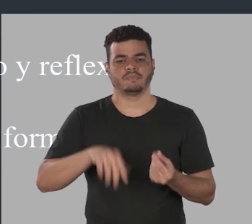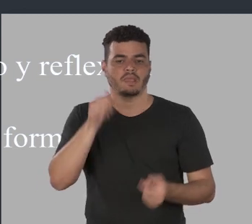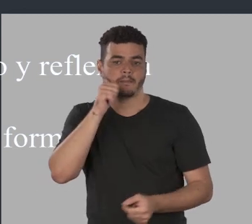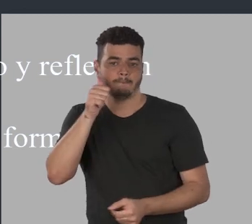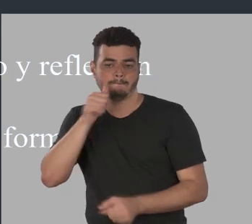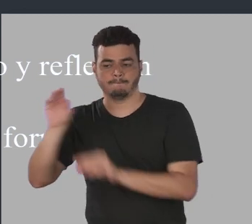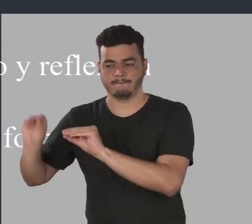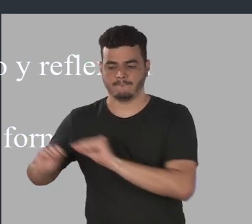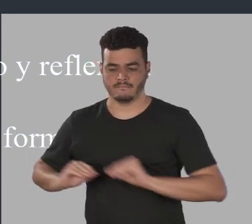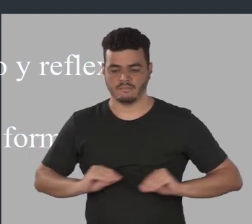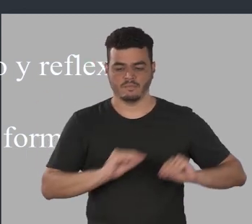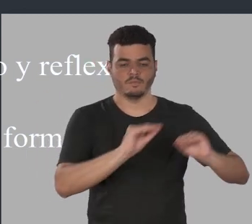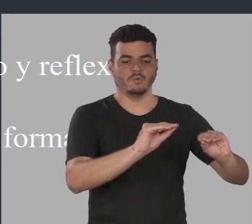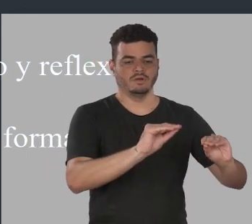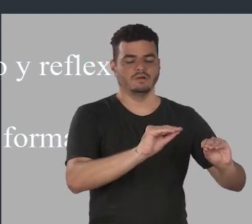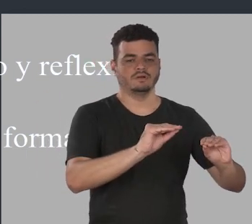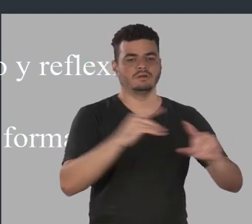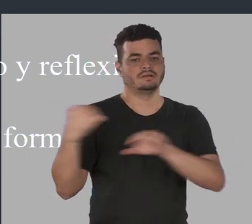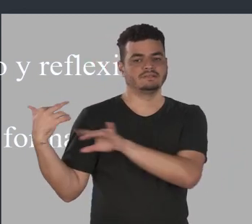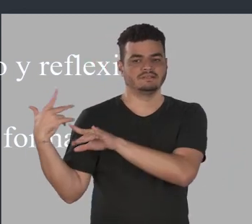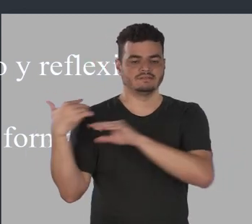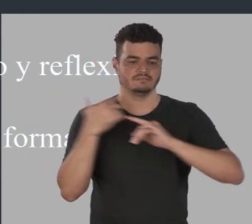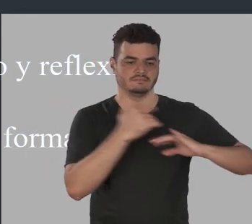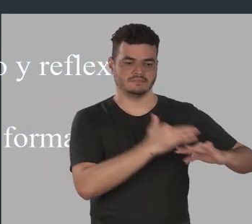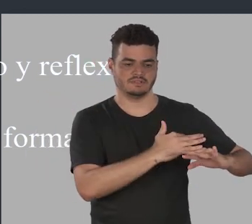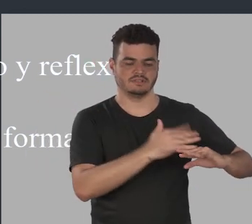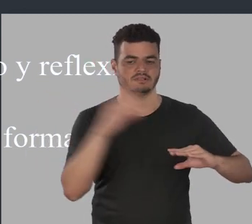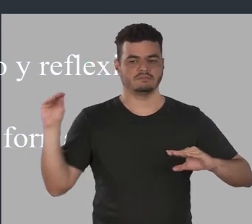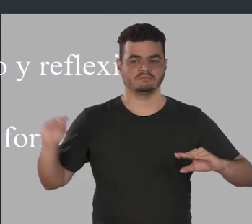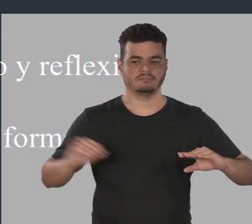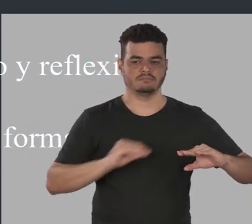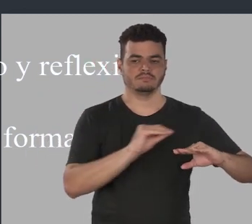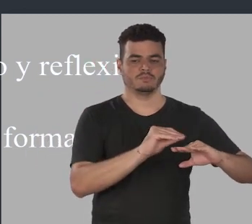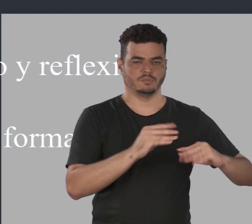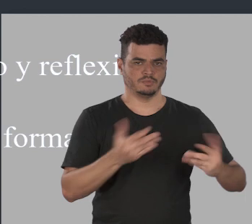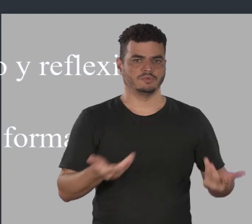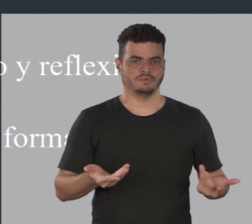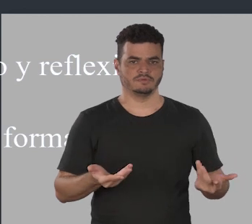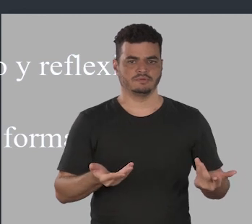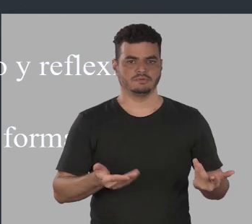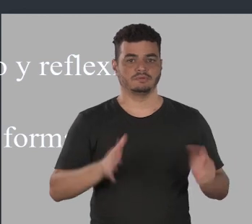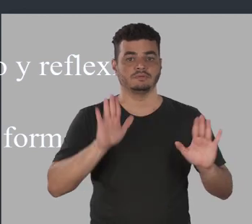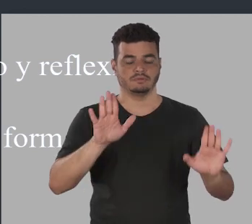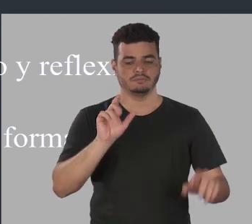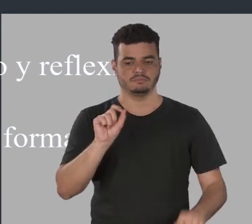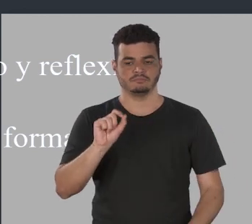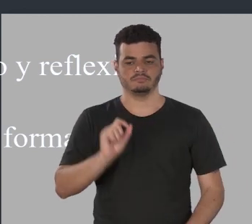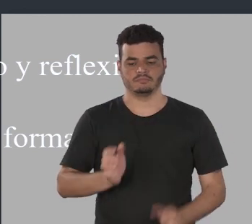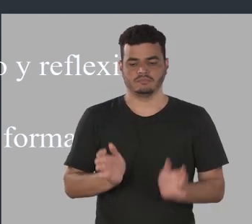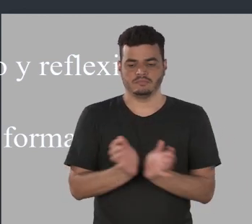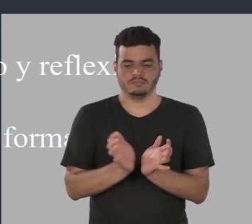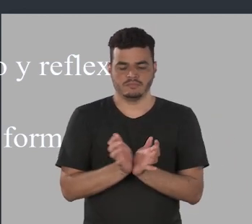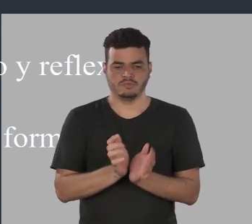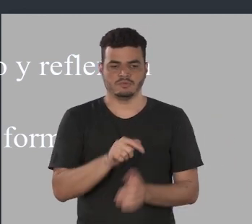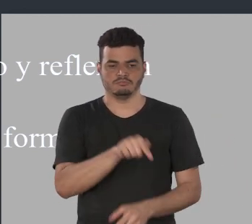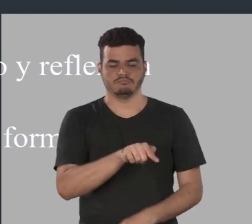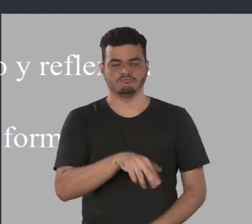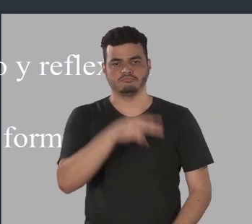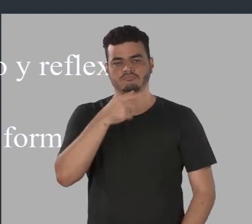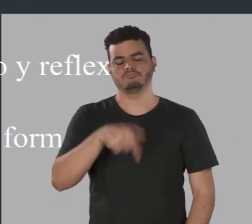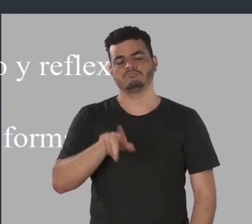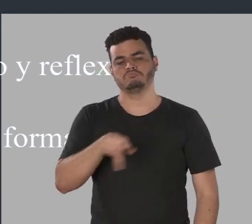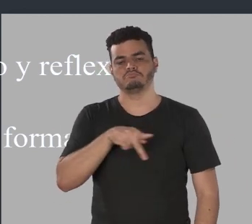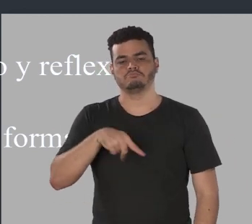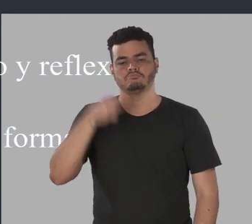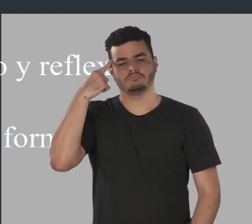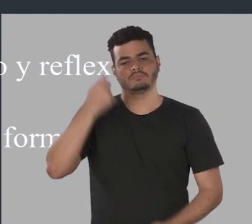trata de uma história de uma menina que se muda de uma cidade a outra, né? E se trata de uma imigração. Em um grupo, uma